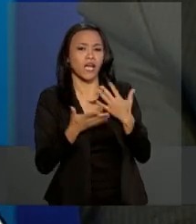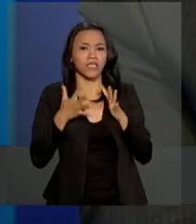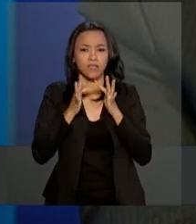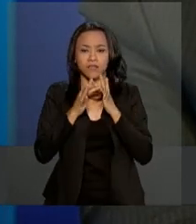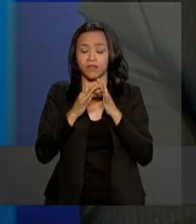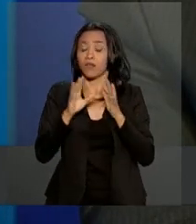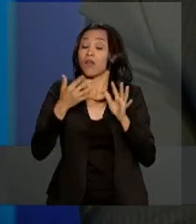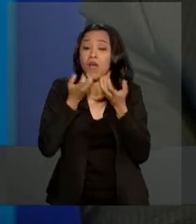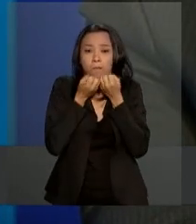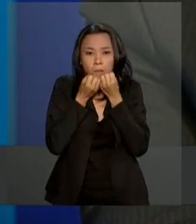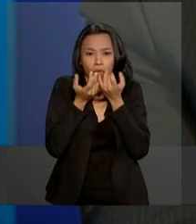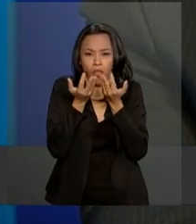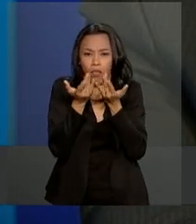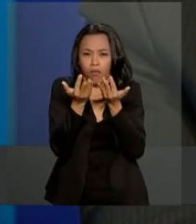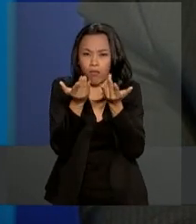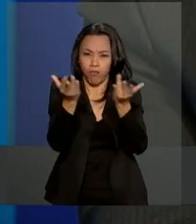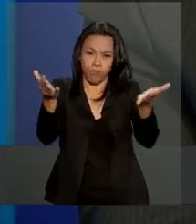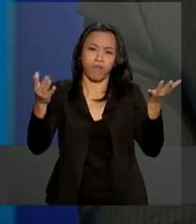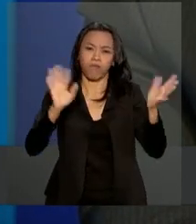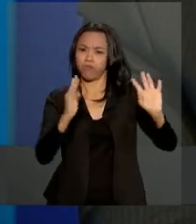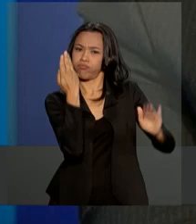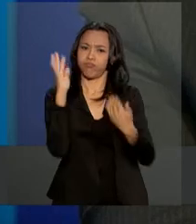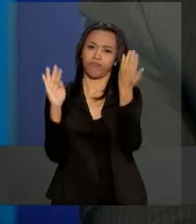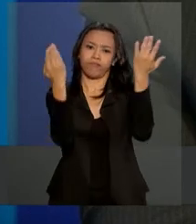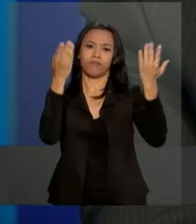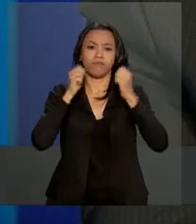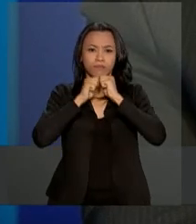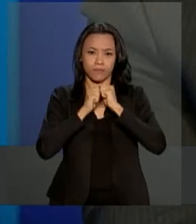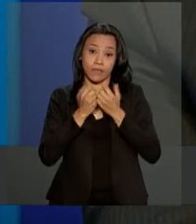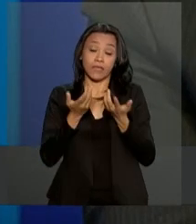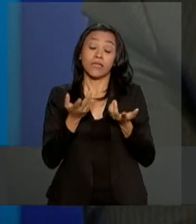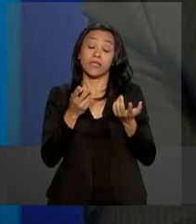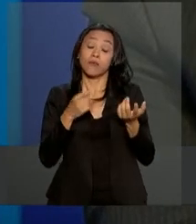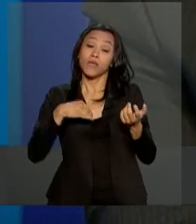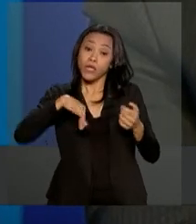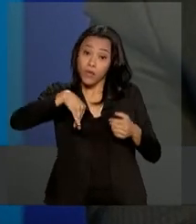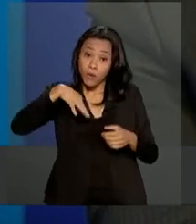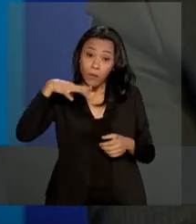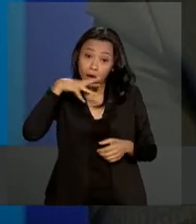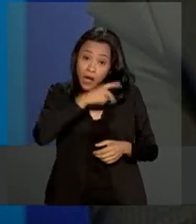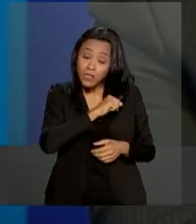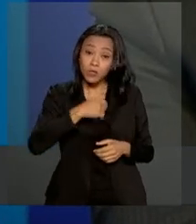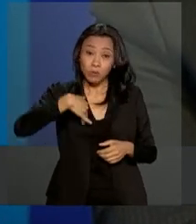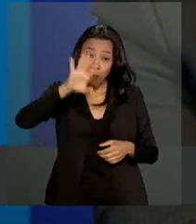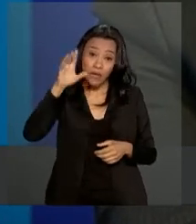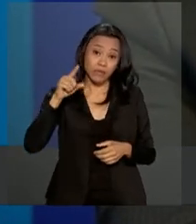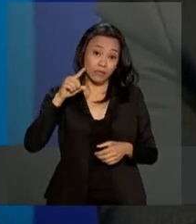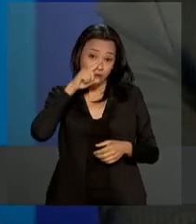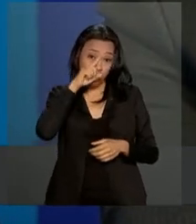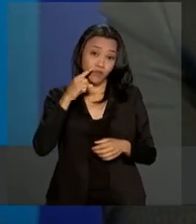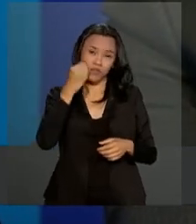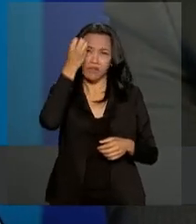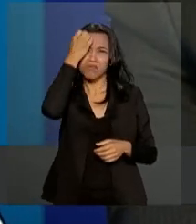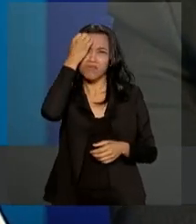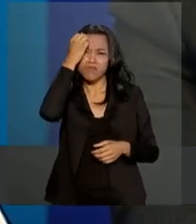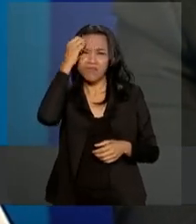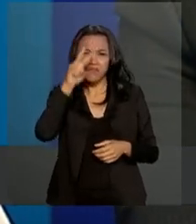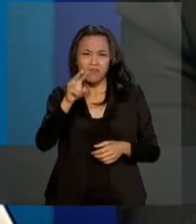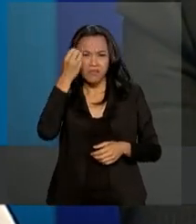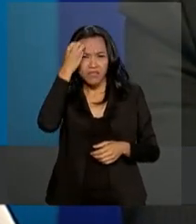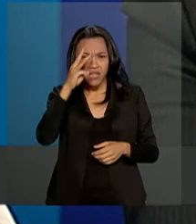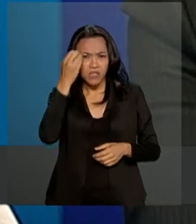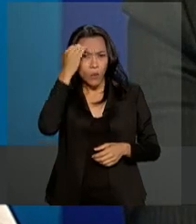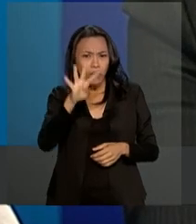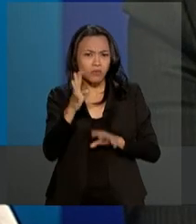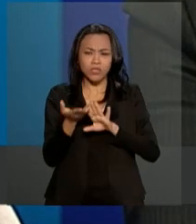trabalhamos intensamente nesses dias por isso eu acho que é mais grave de todas ocorreu aos três ou quatro dias atrás quando